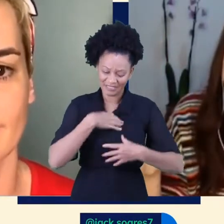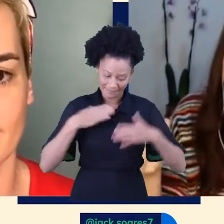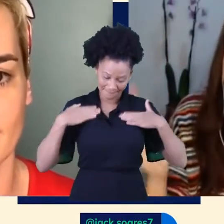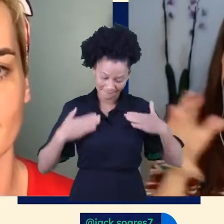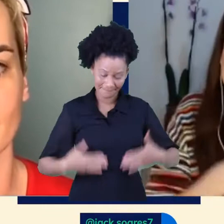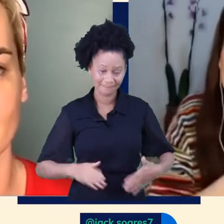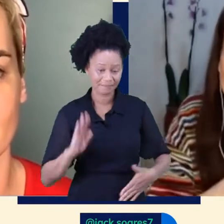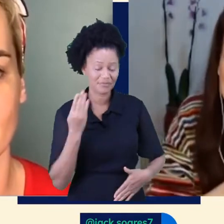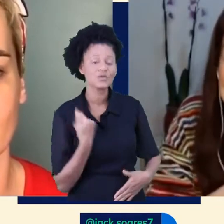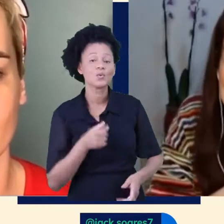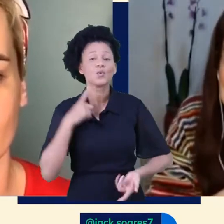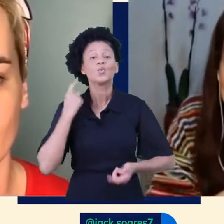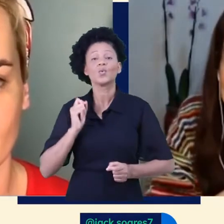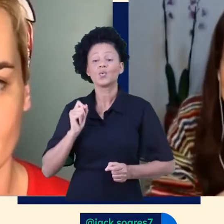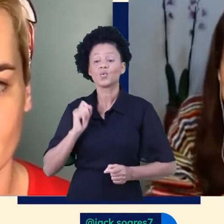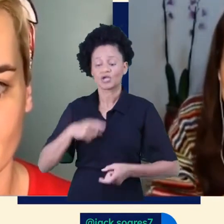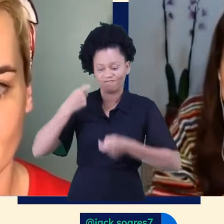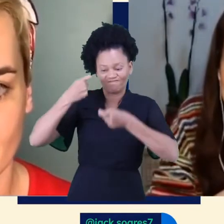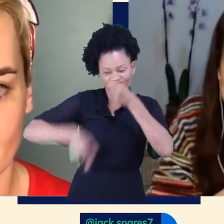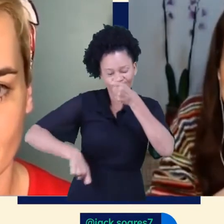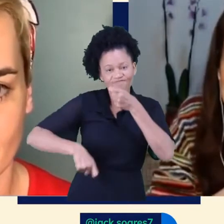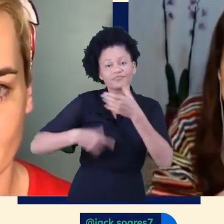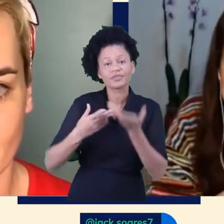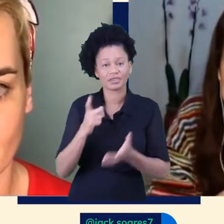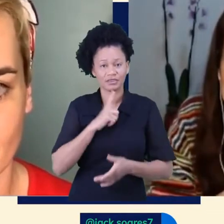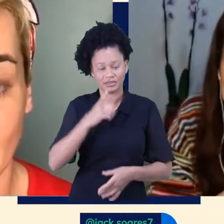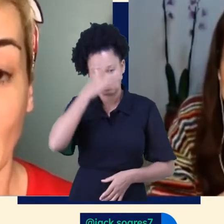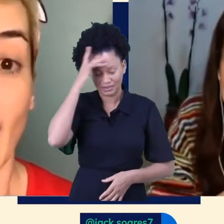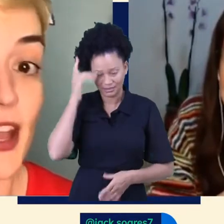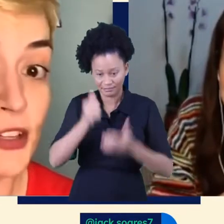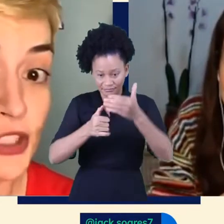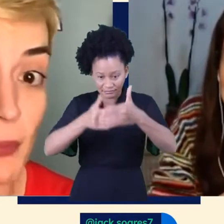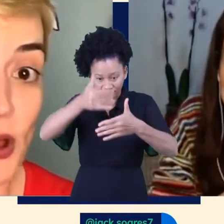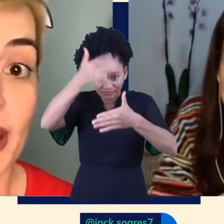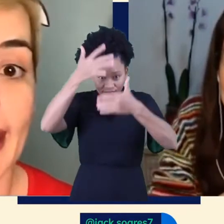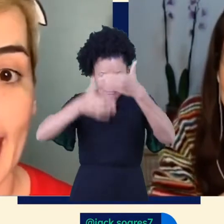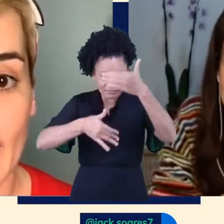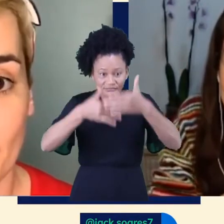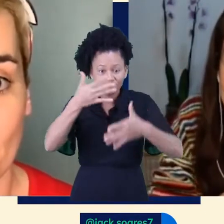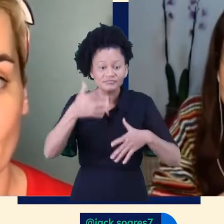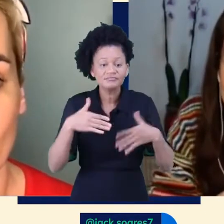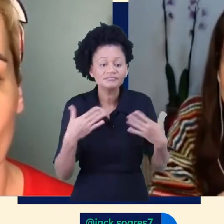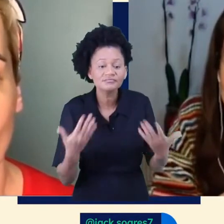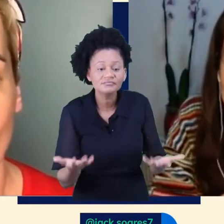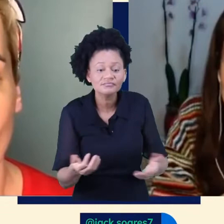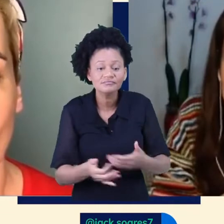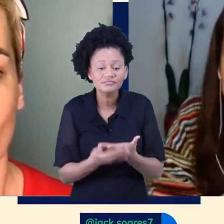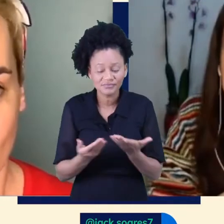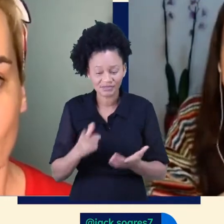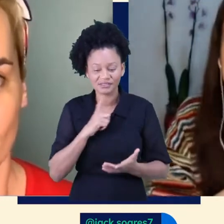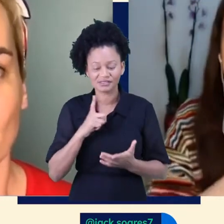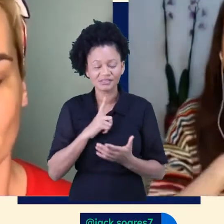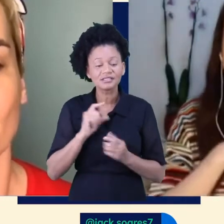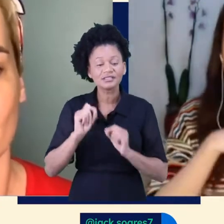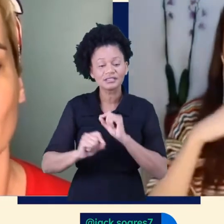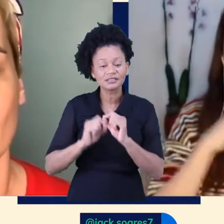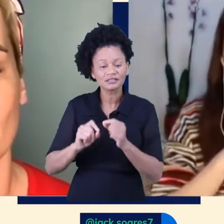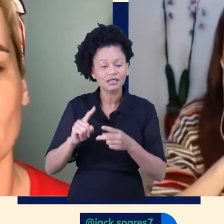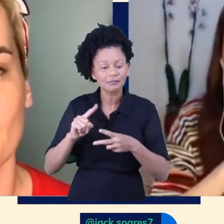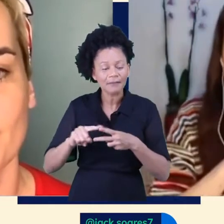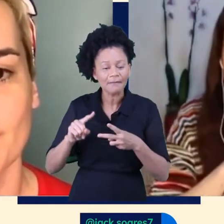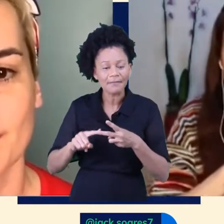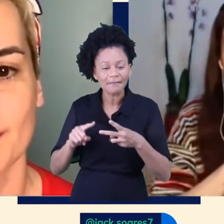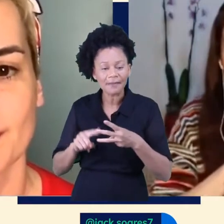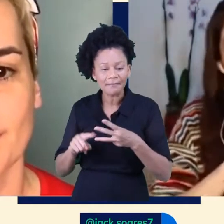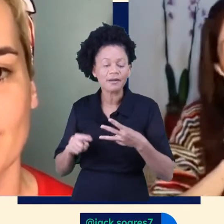tá? Tem uma pessoa ali comentando sobre Simone de Beauvoir e tudo mais, Sartre. Ah, legal,